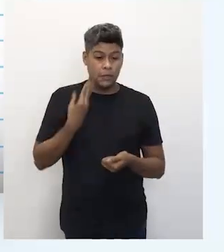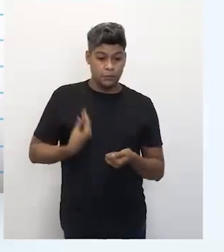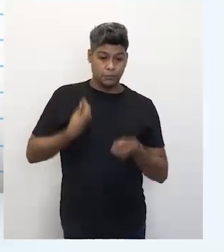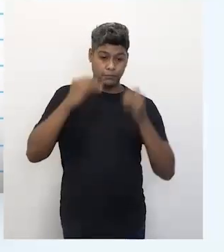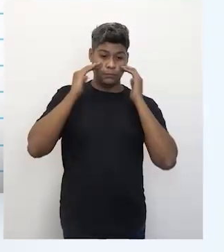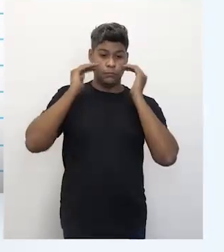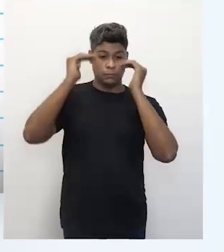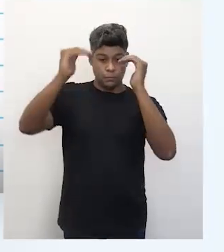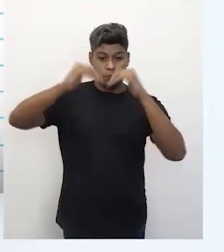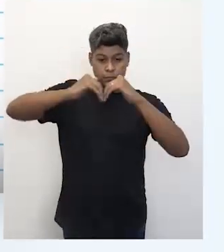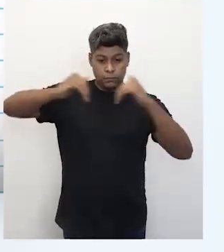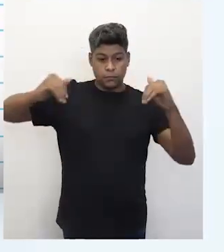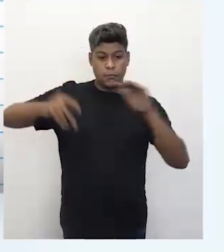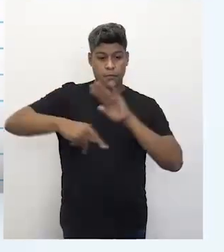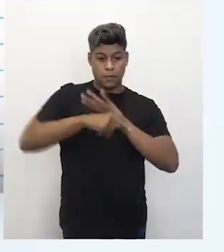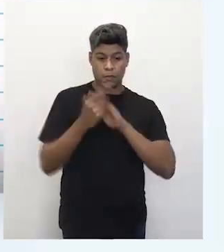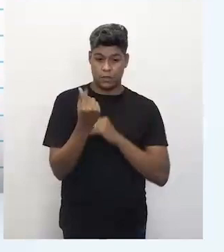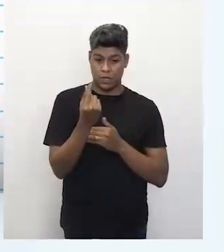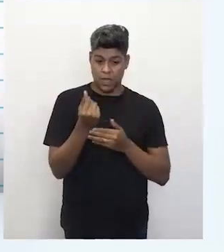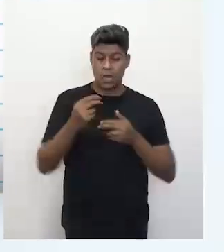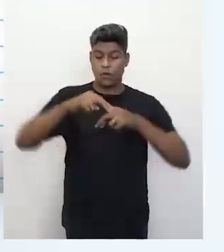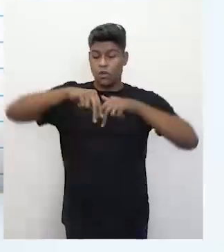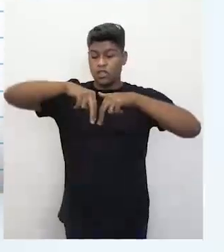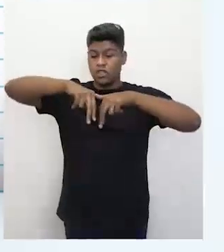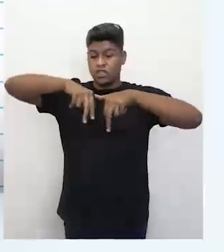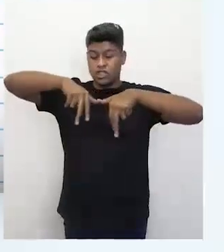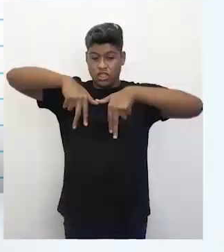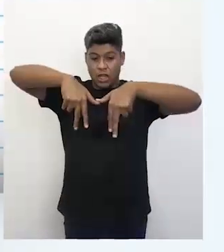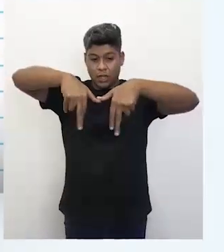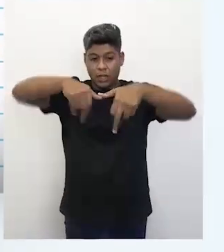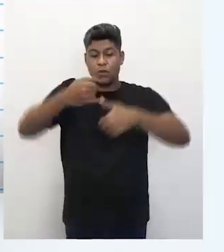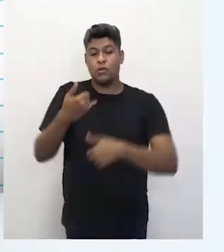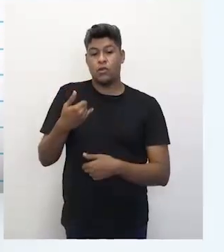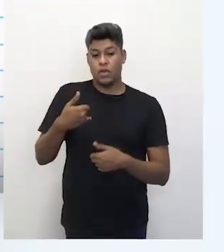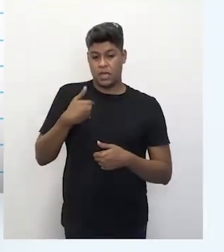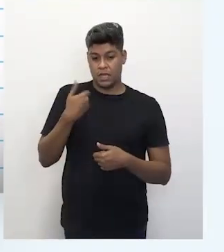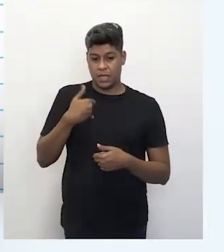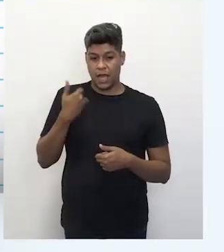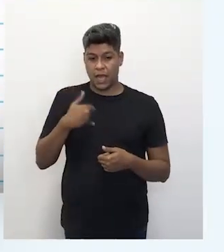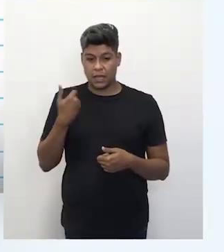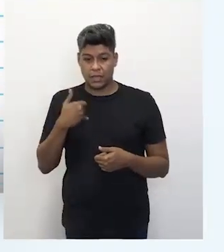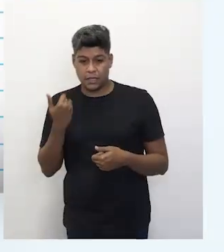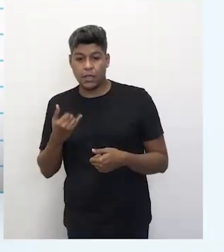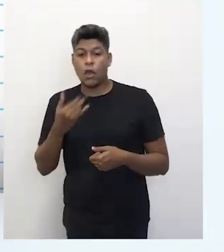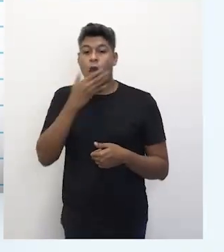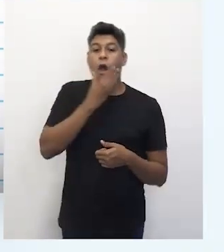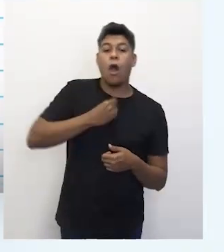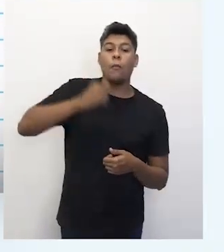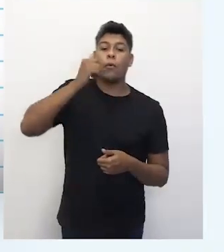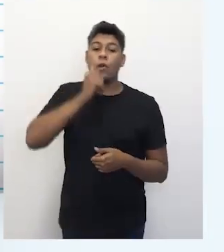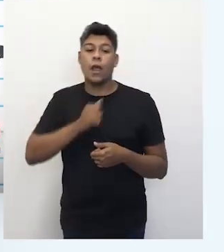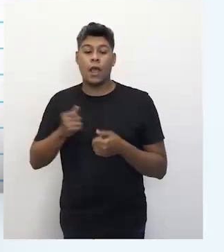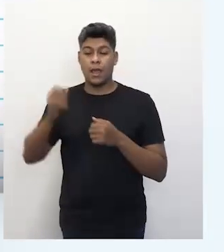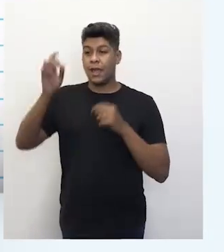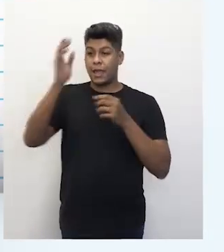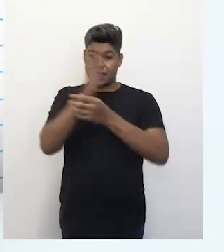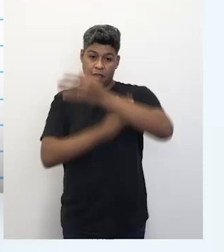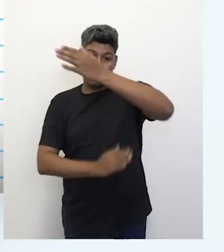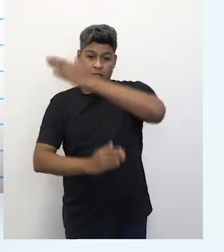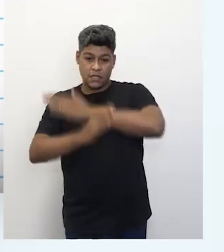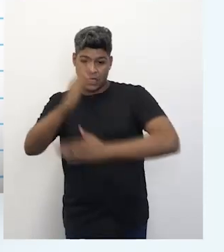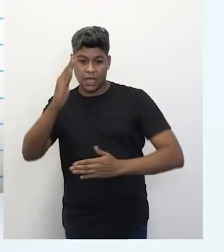confiáveis desagregados por renda gênero idade raça e etnia status migratório deficiência